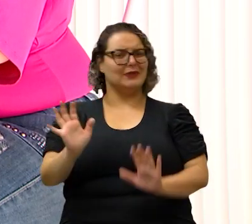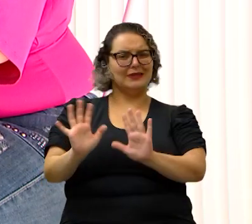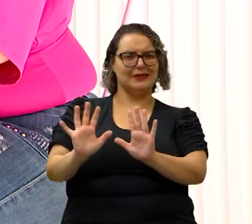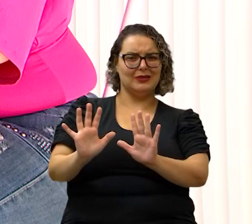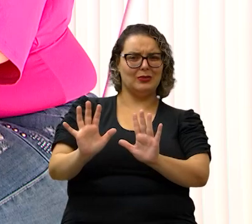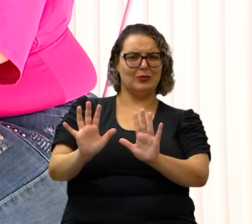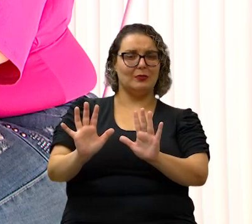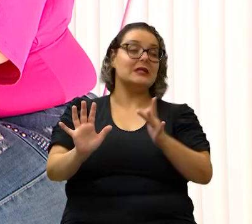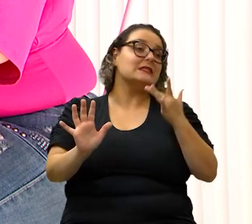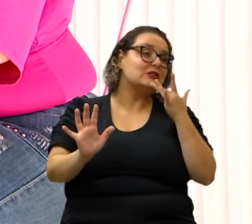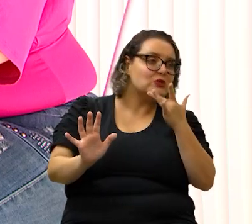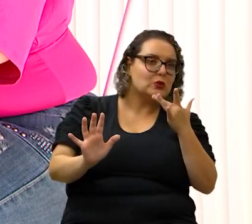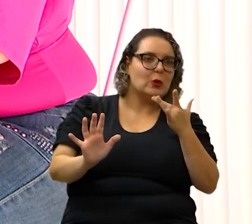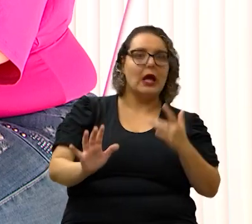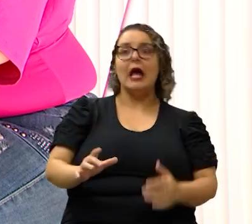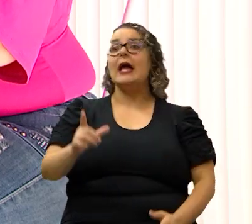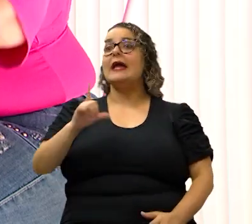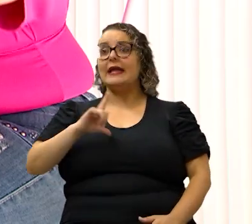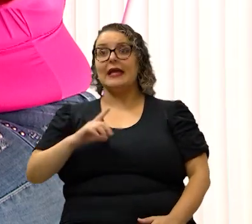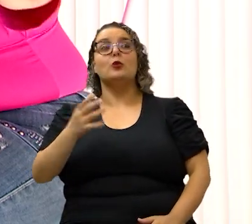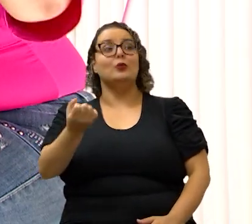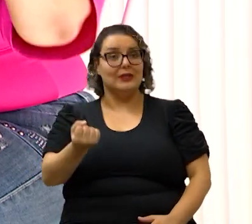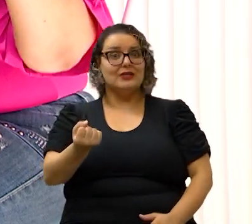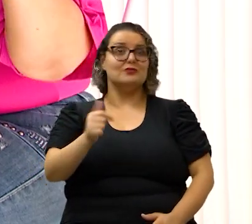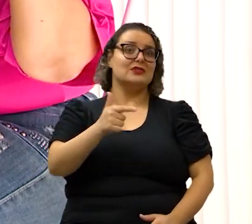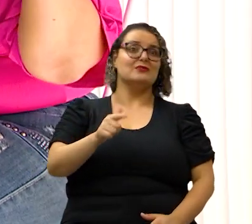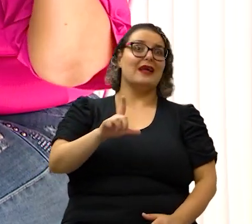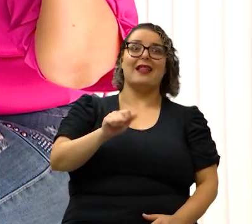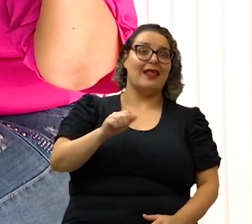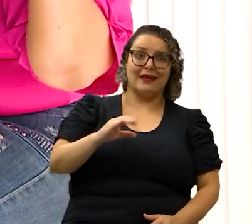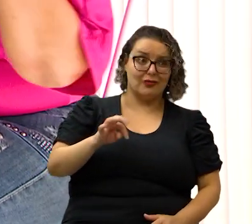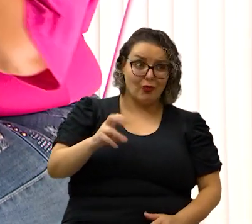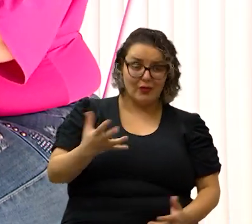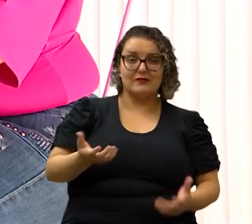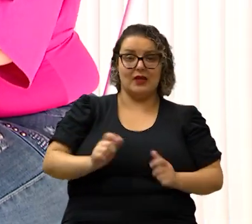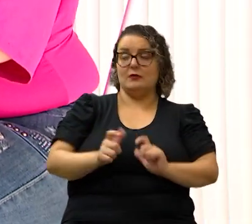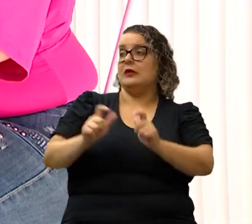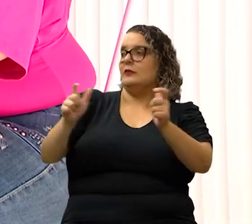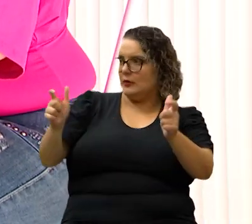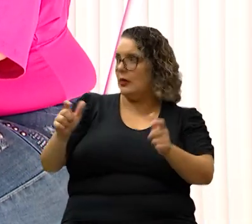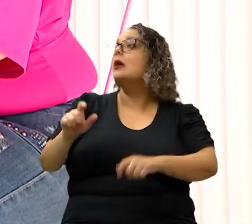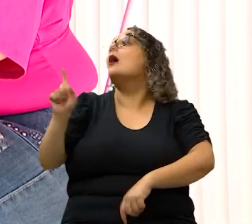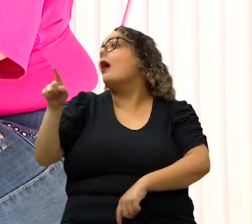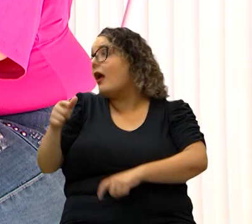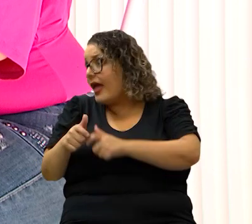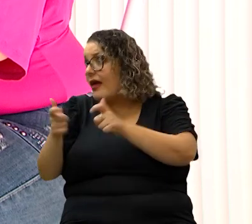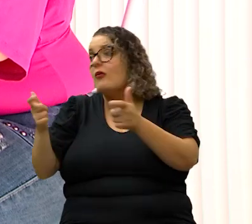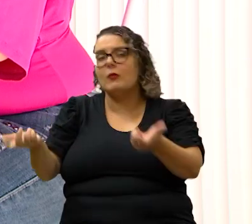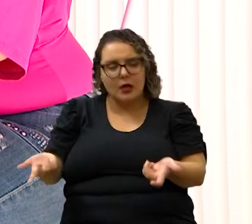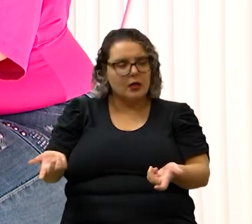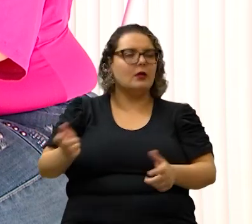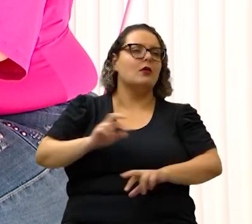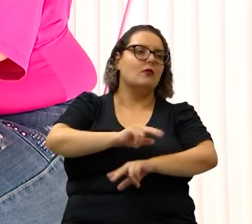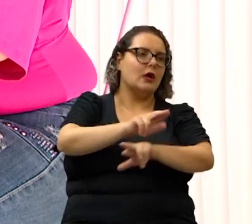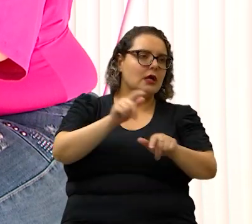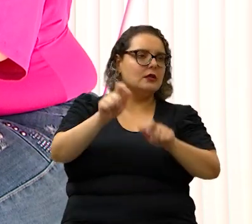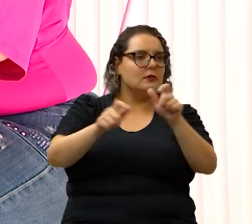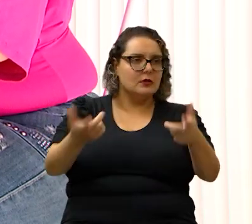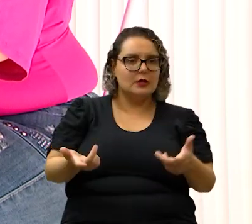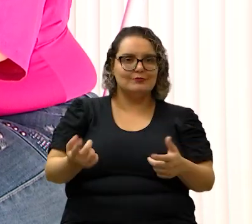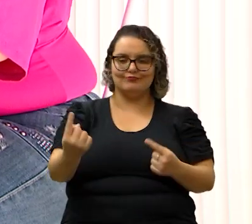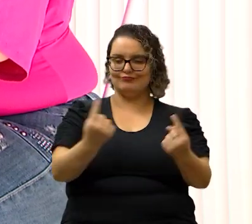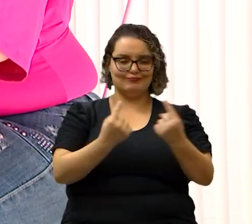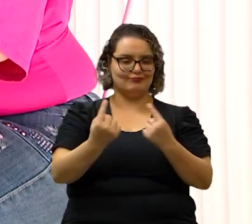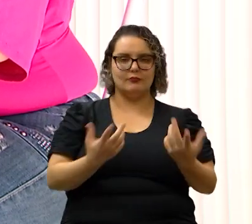quer coisas com leite sem leite, leite zero lactose. A demanda foi aumentando. Foi aumentando. E muitas pessoas vieram. Eu não procurei